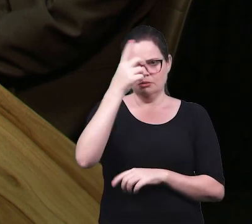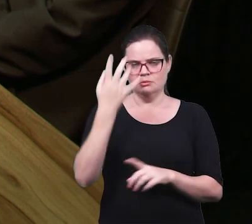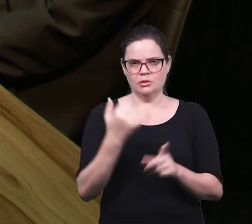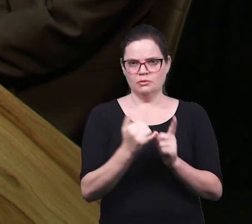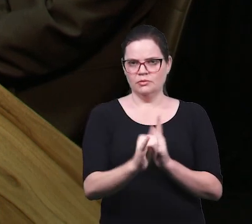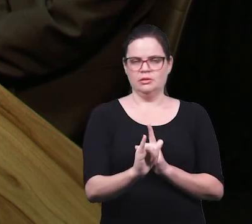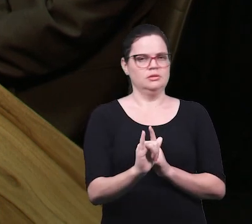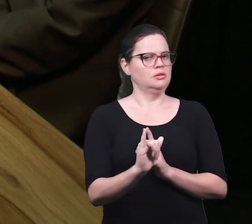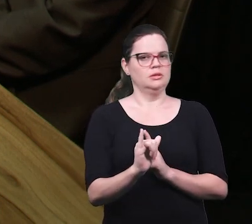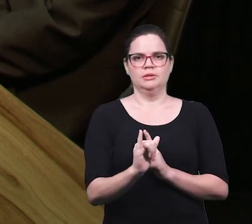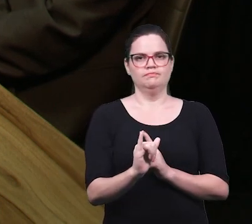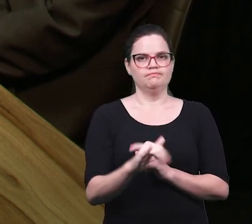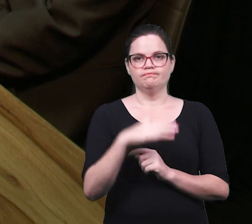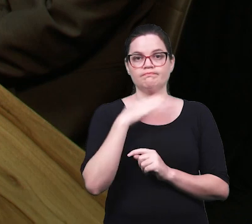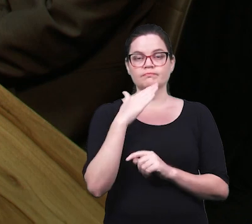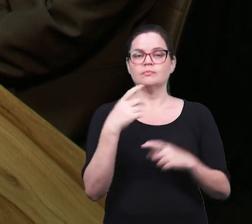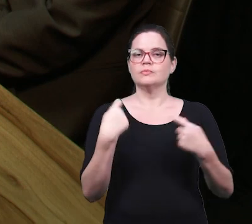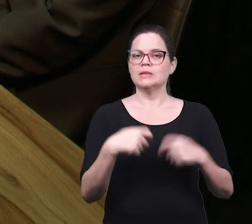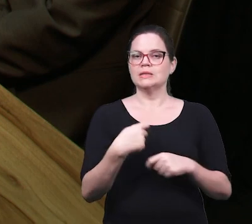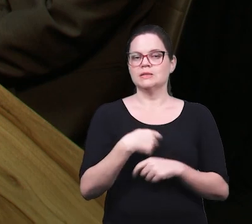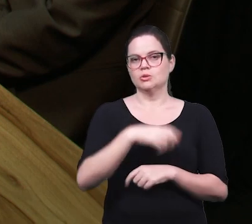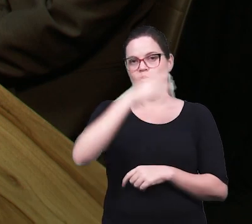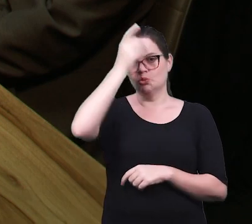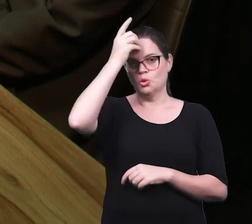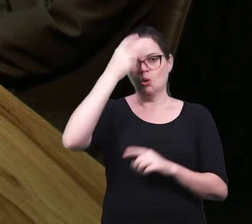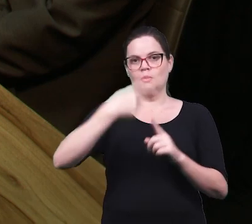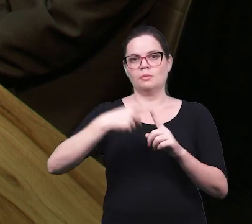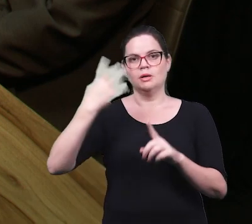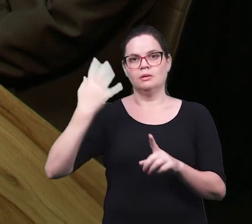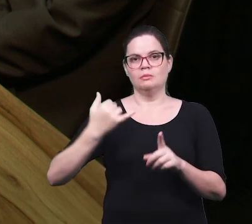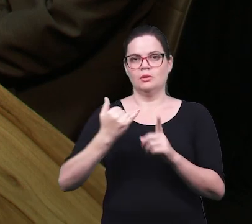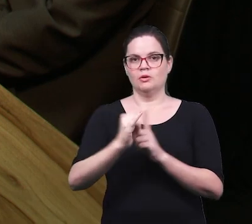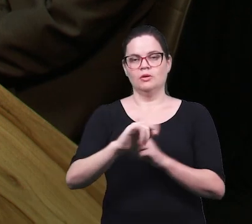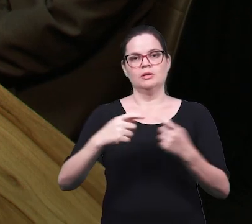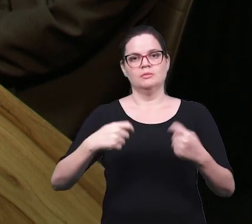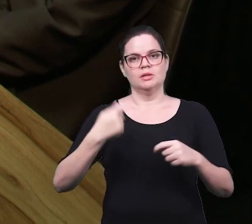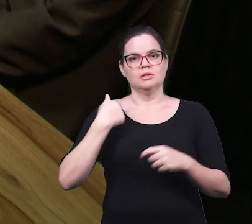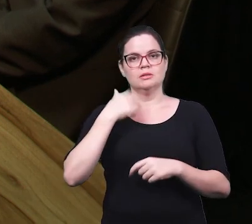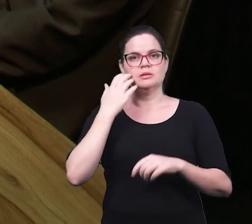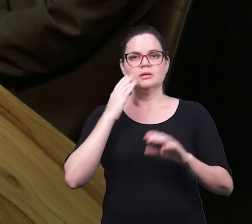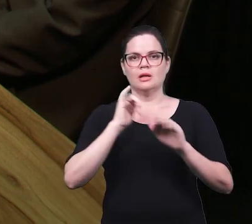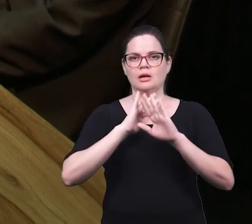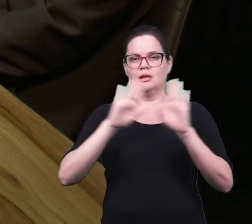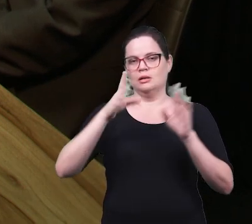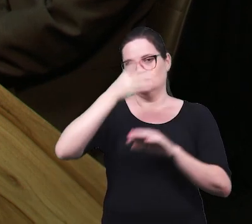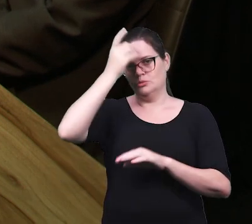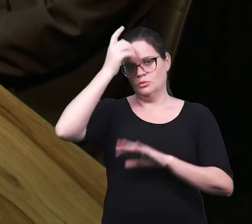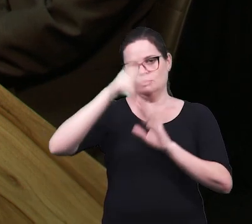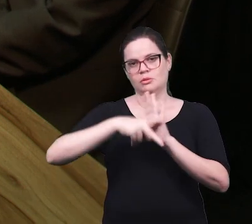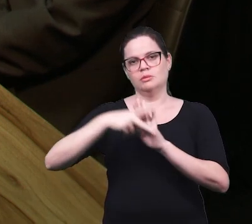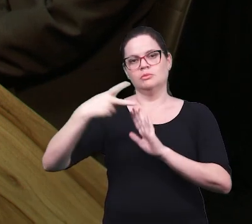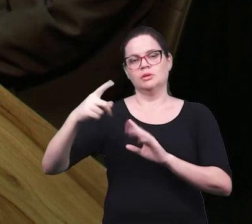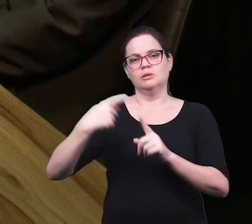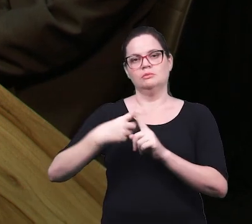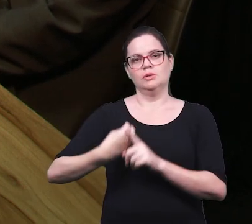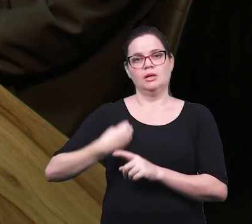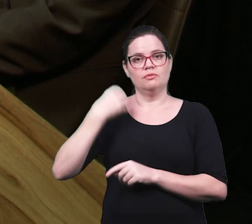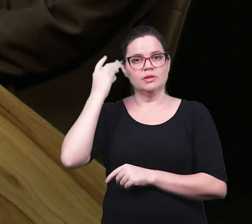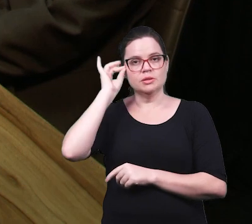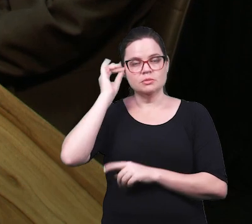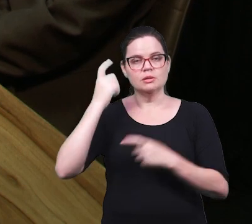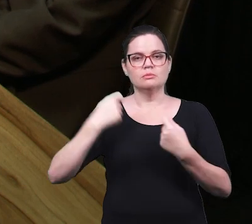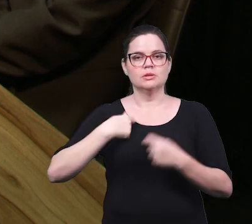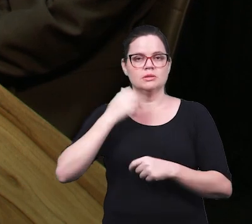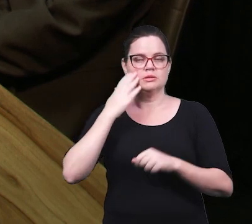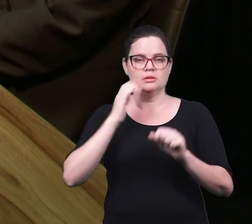o que é profético. Exatamente. O que é profético é discernido de forma profética. Né? O que é espiritual é discernido de forma espiritual.